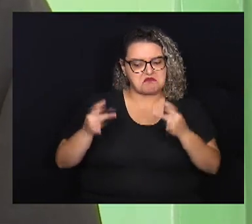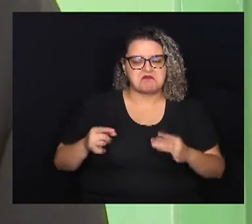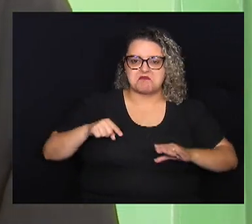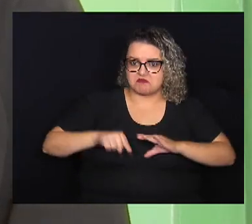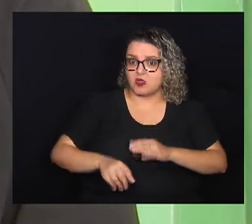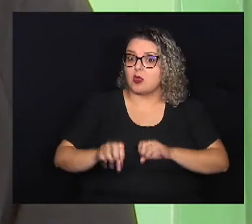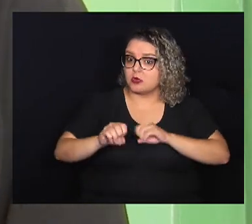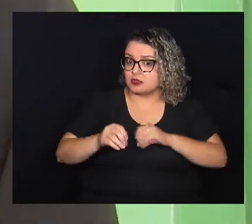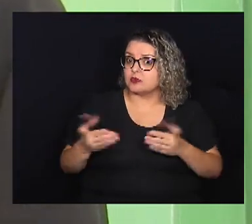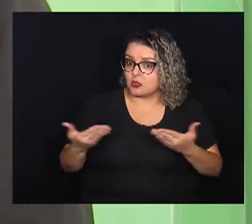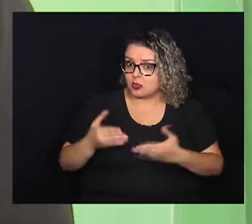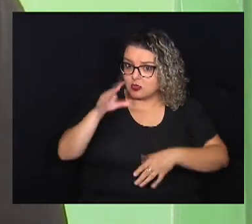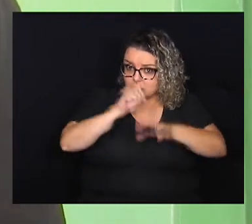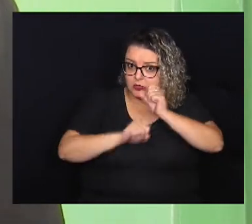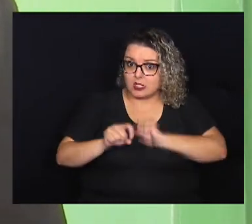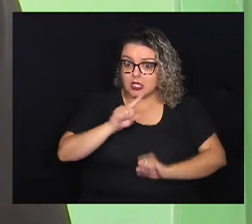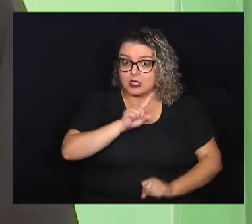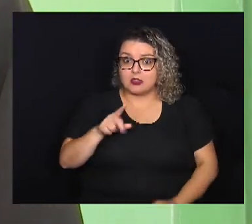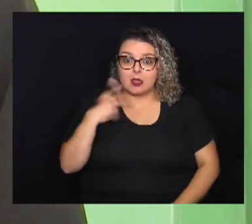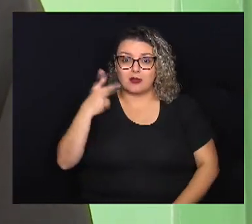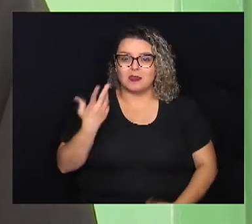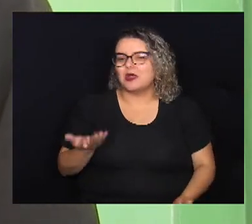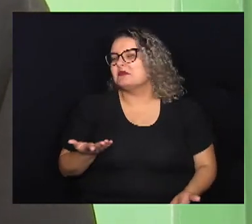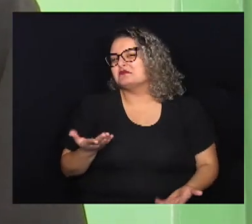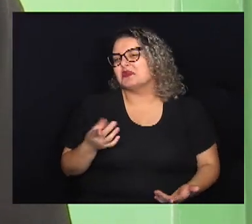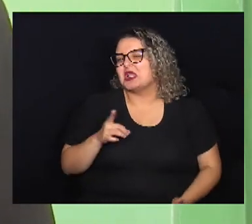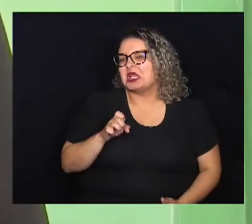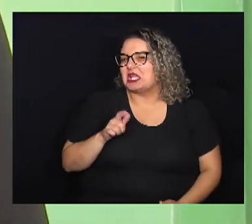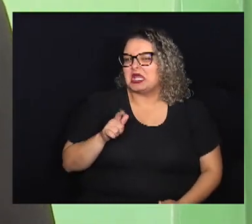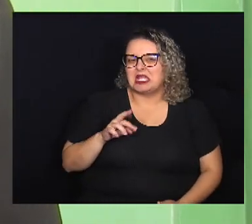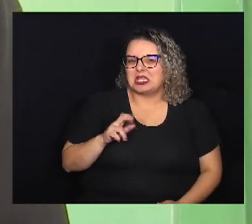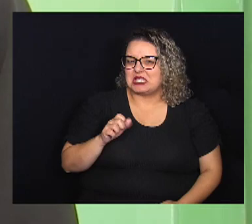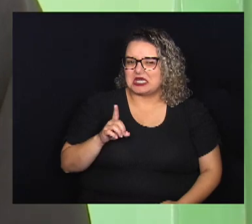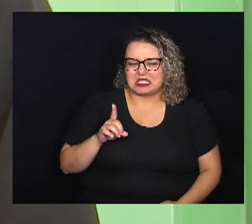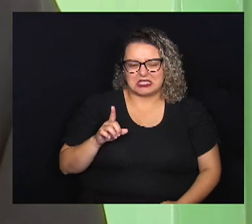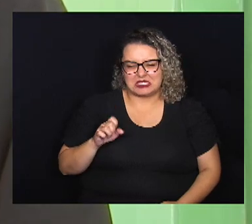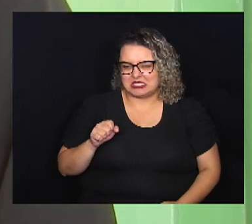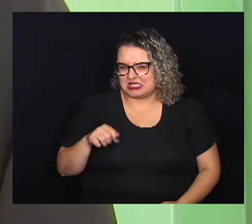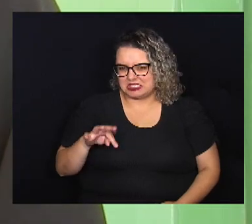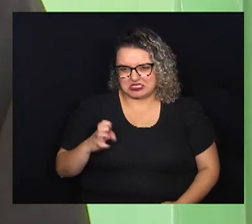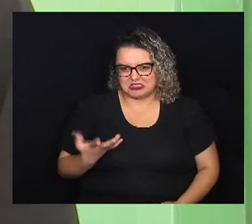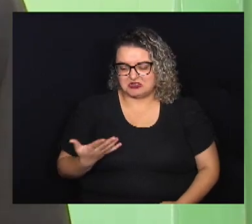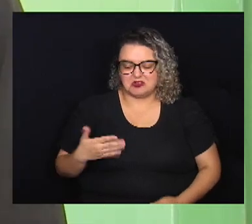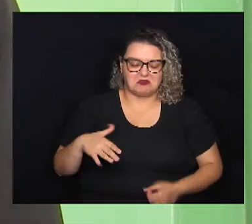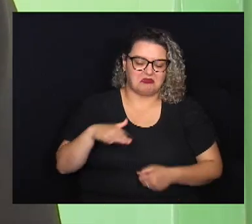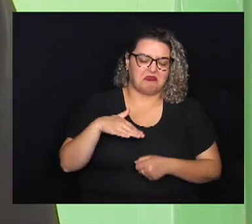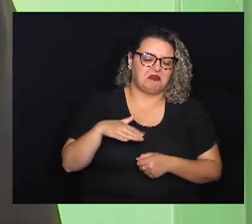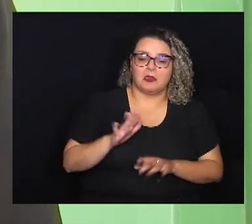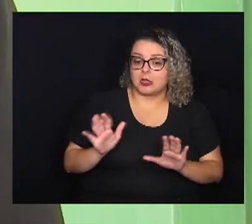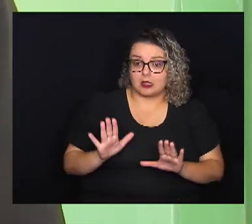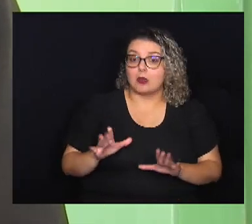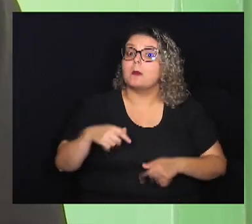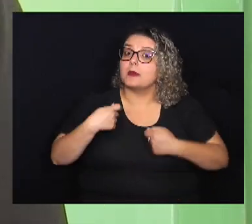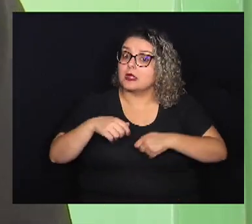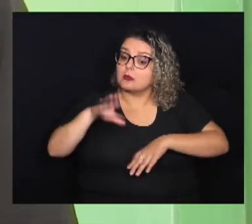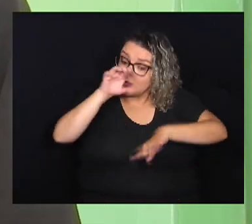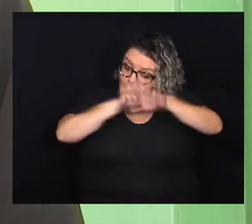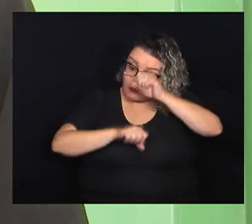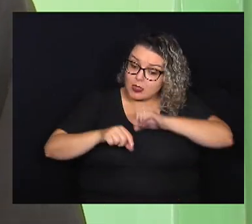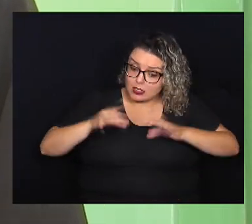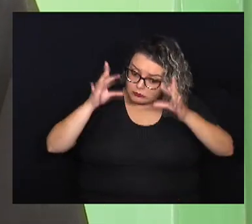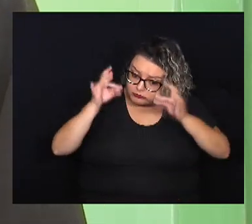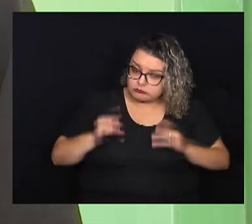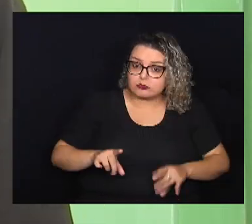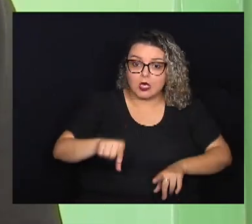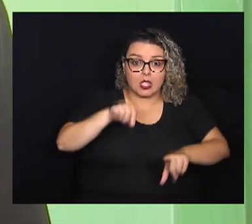hoje que não necessariamente devemos levar a política como algo degradante ou muito menos superficial e que a gente deve aprender a sempre a escolher